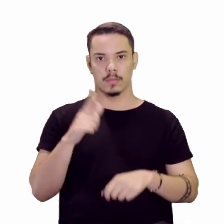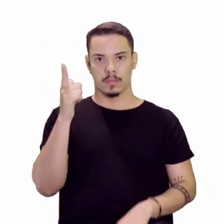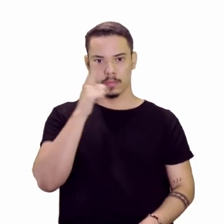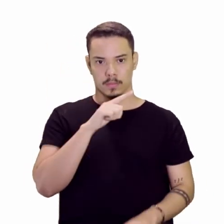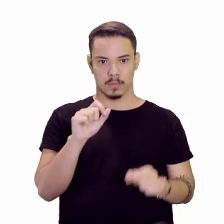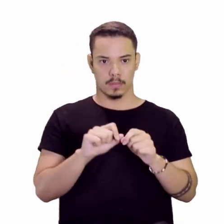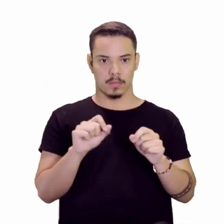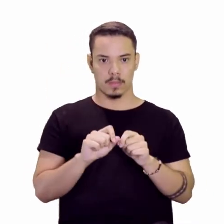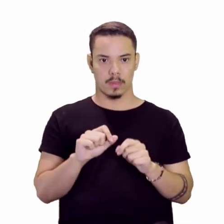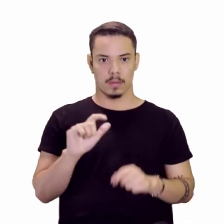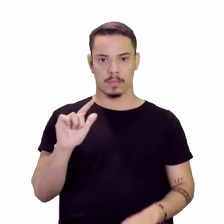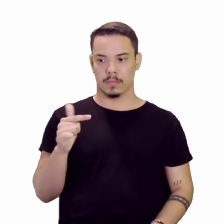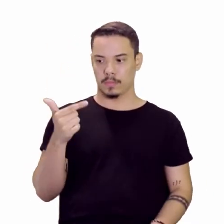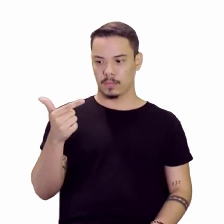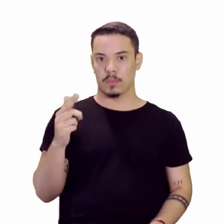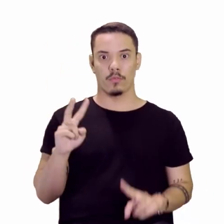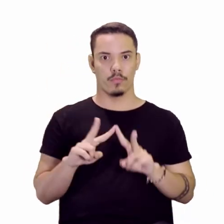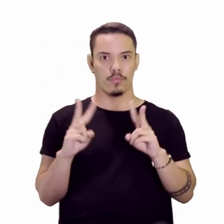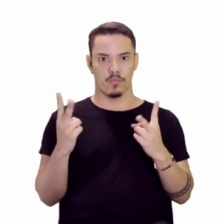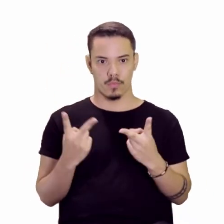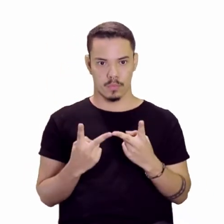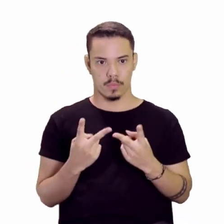ao cubo, que é o né? volume, ó,